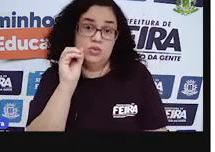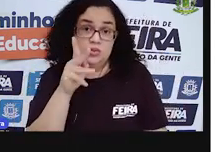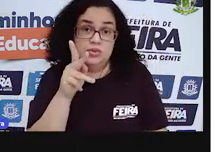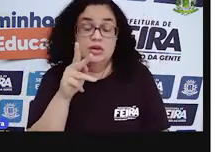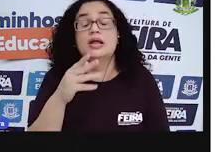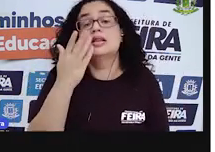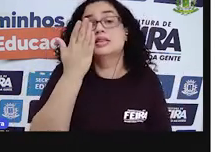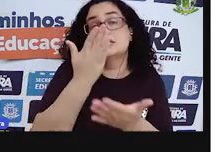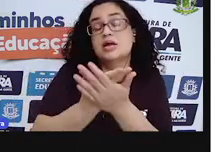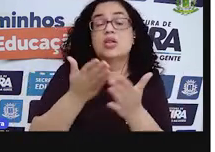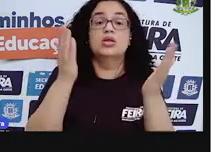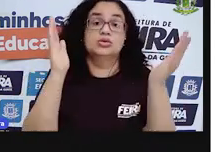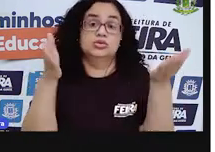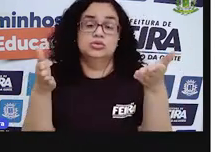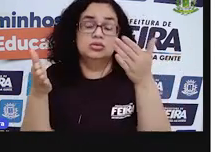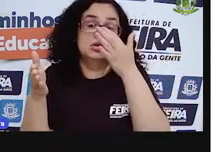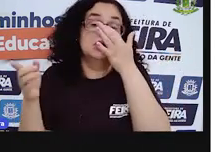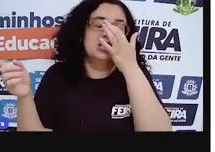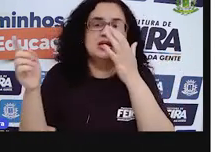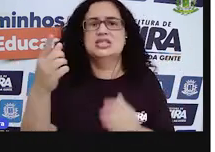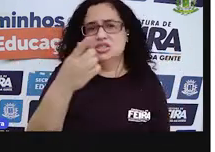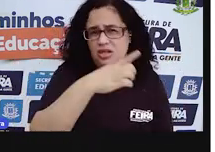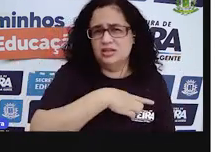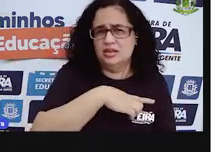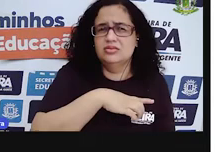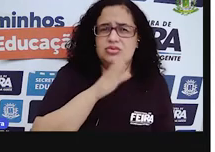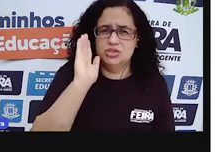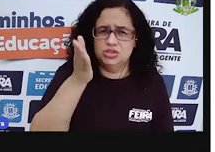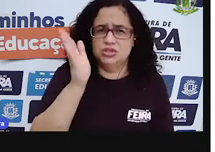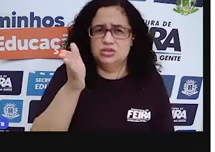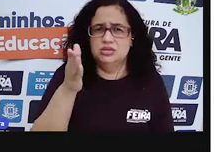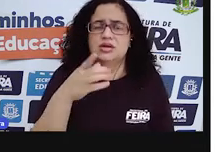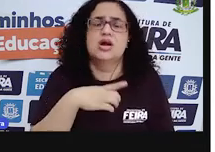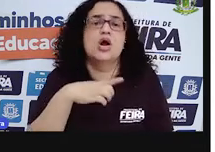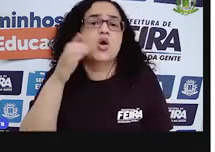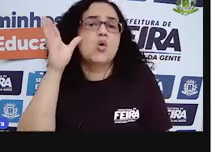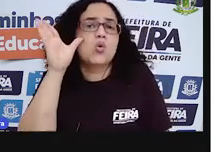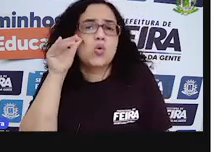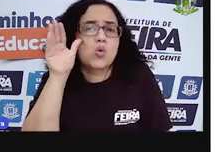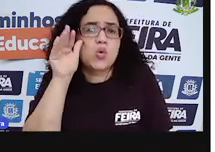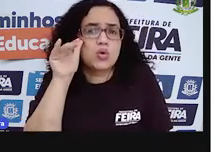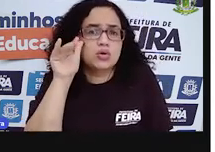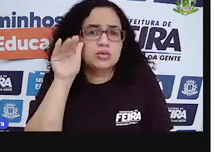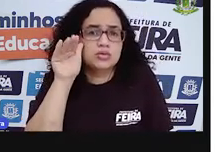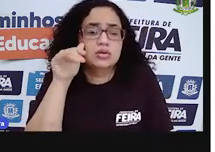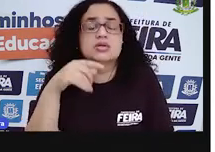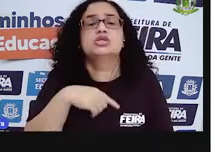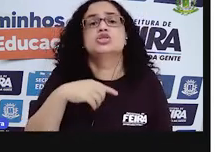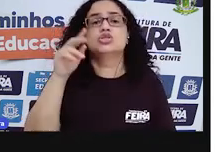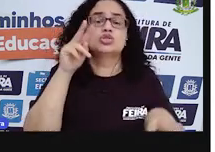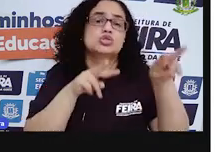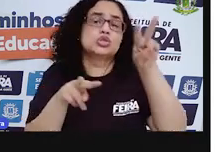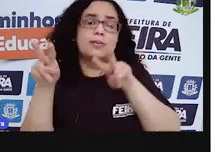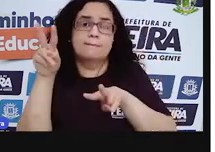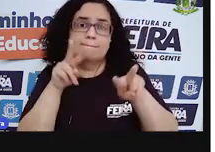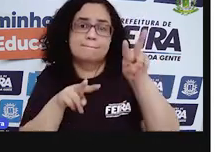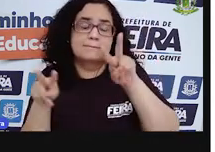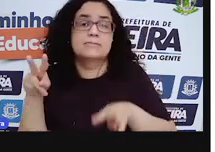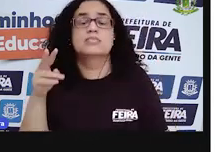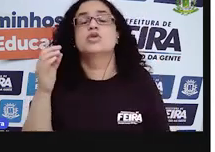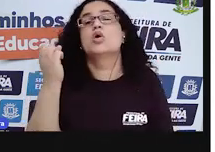é uma pergunta da aula de hoje é você já teve curiosidade de observar